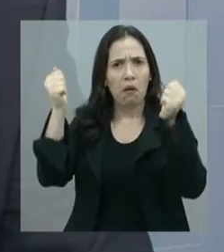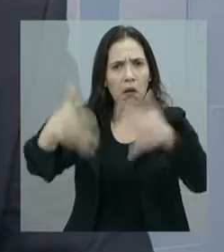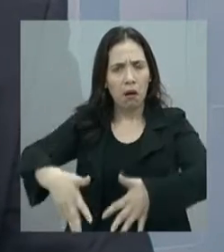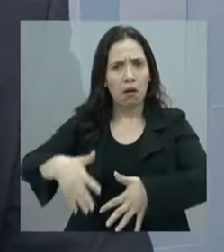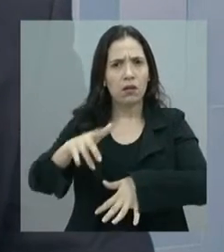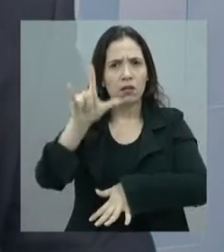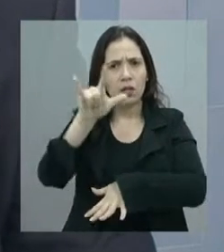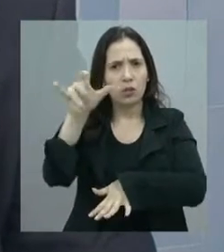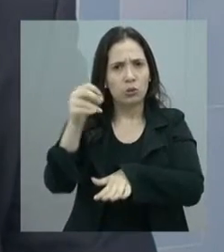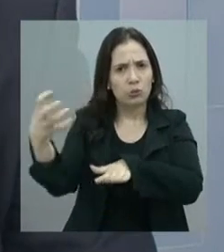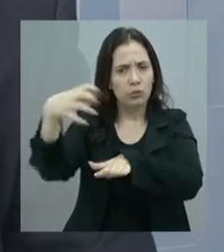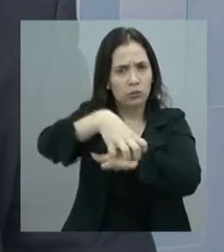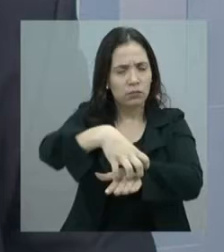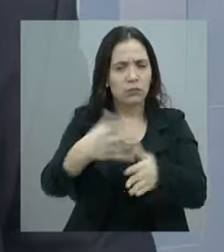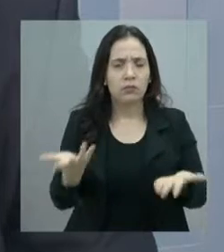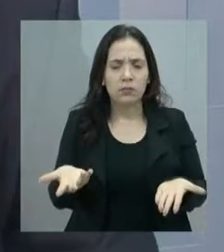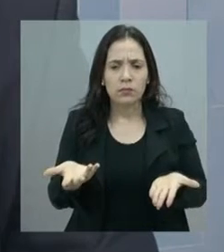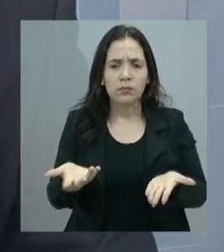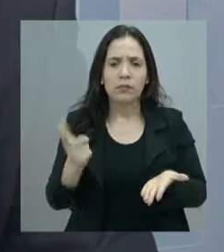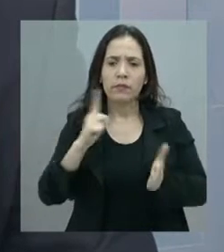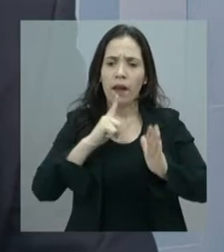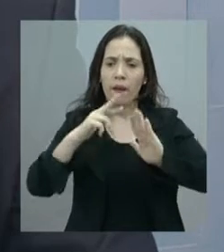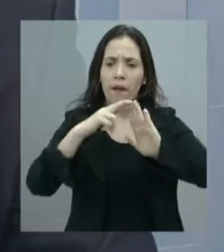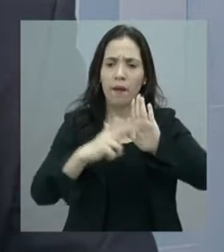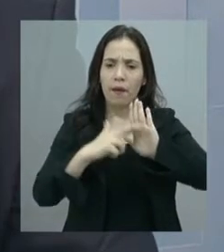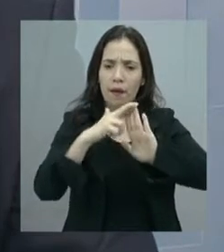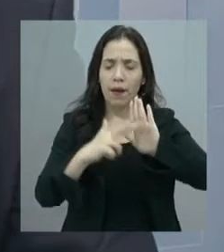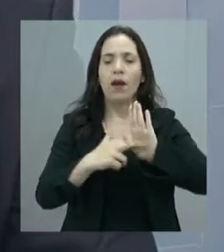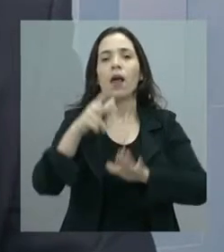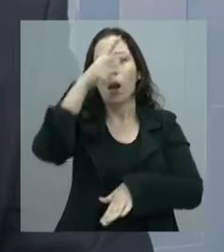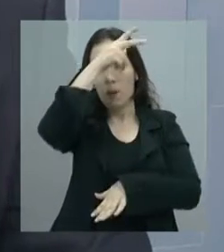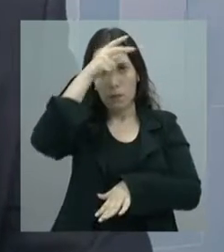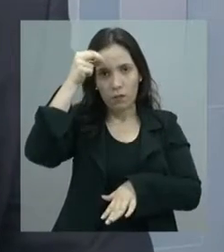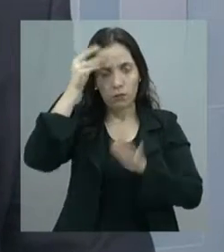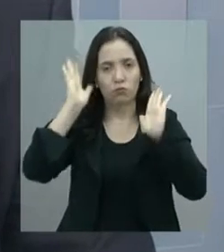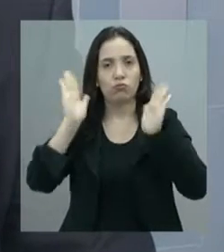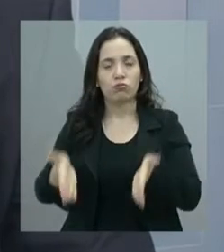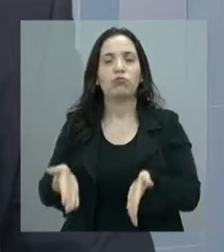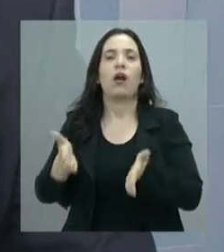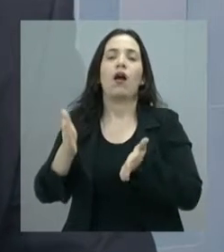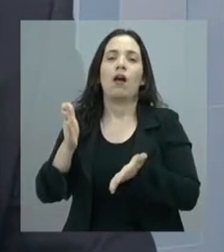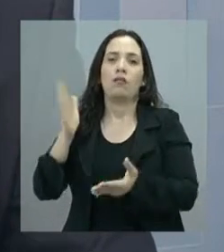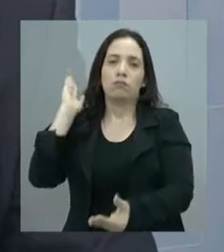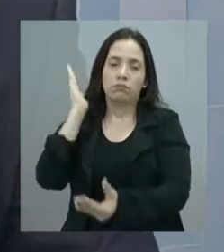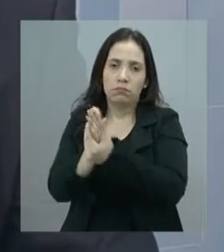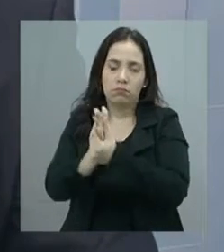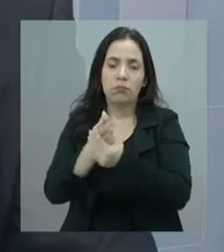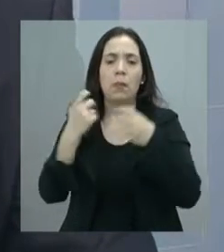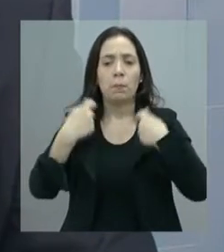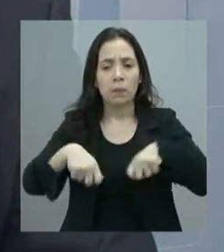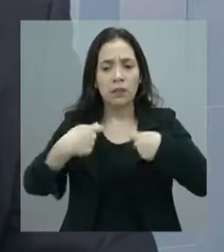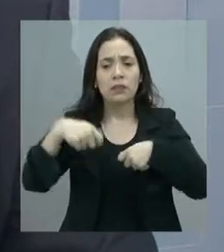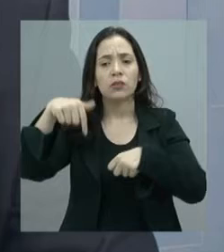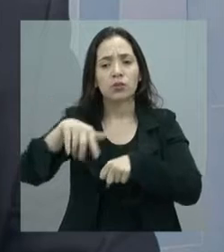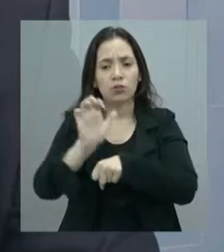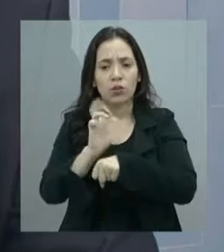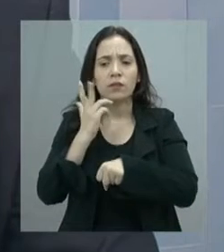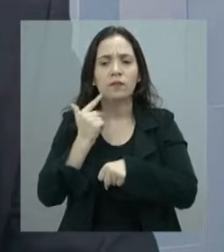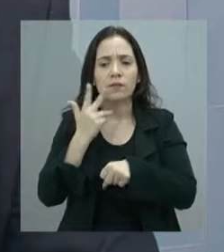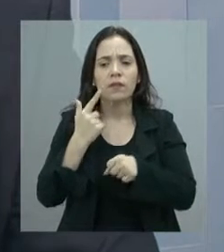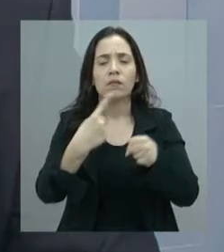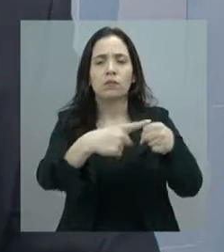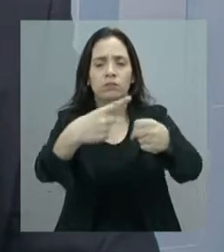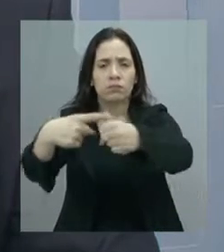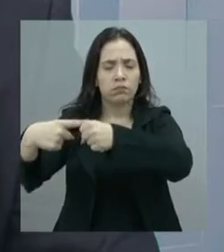as obrigações da empresa, e a prefeitura foi notificada. E precisa realmente que o Estado de Ceará, através do Tribunal de Contas do